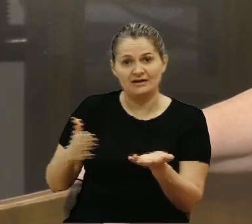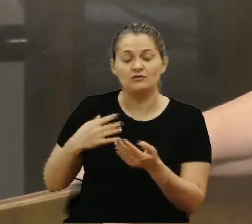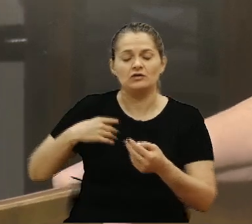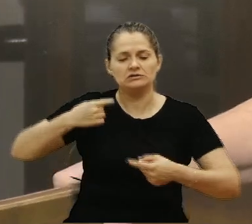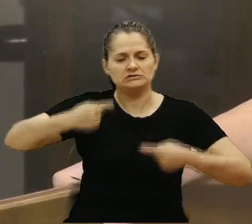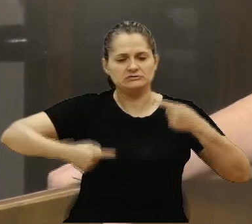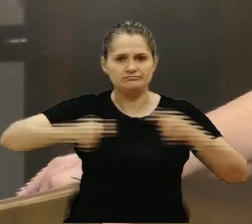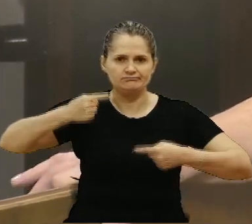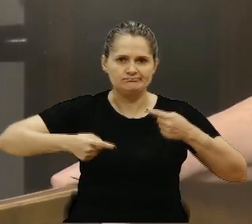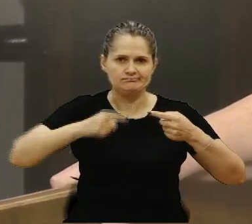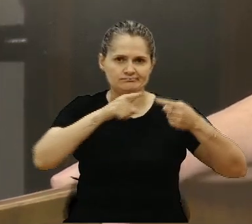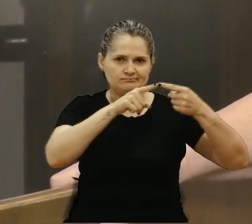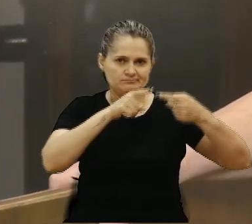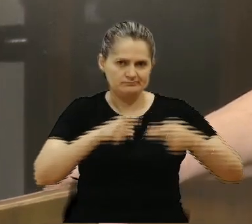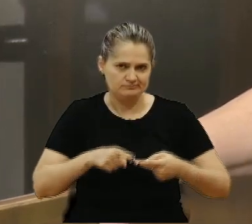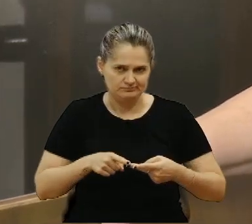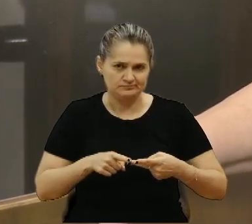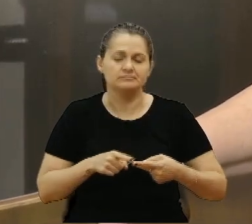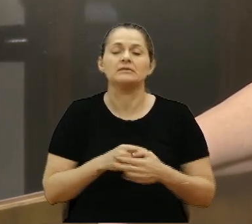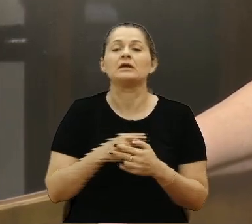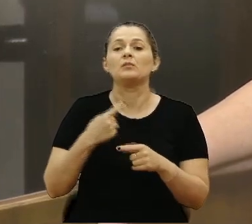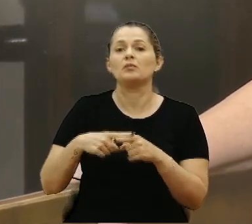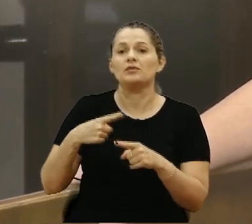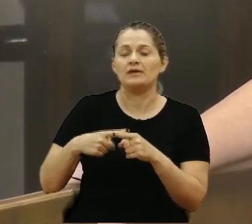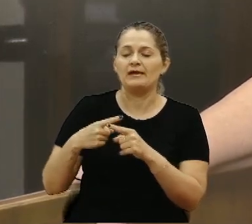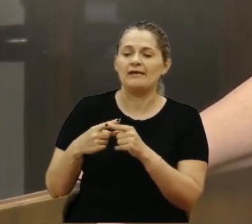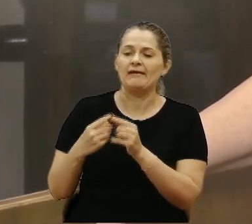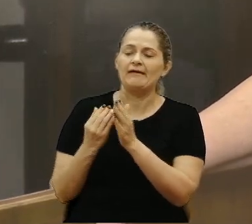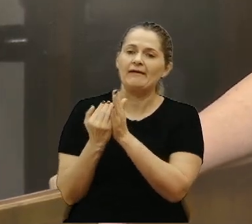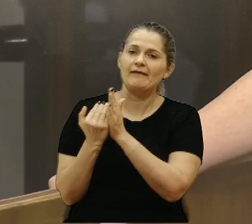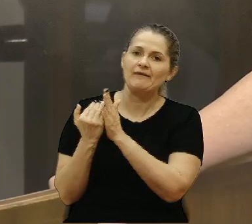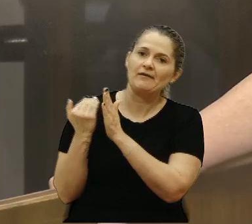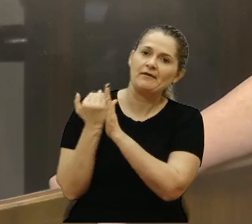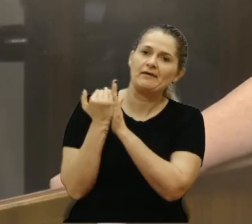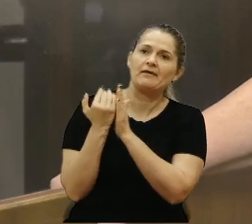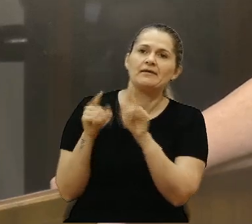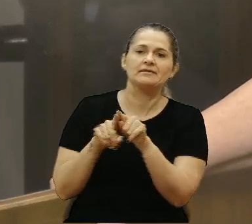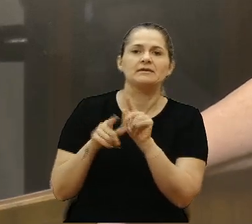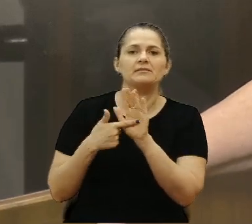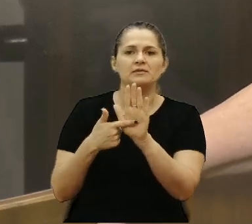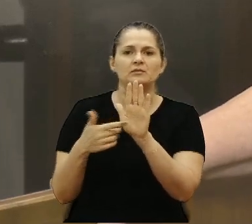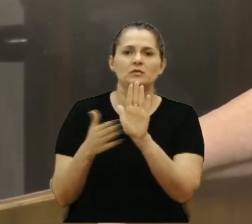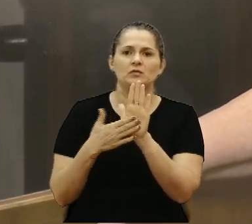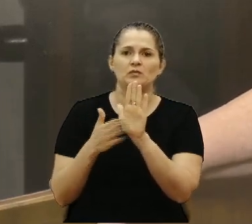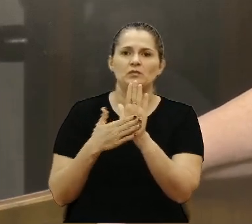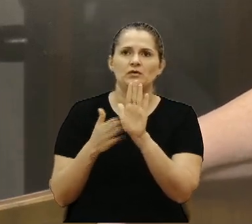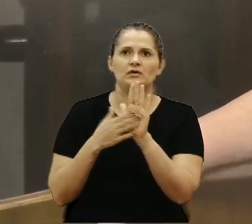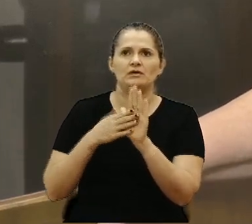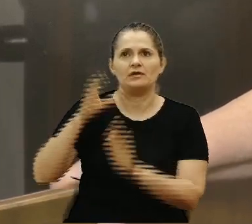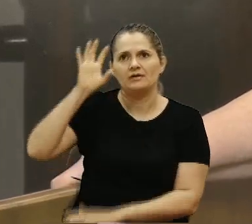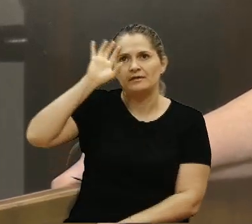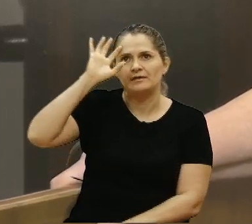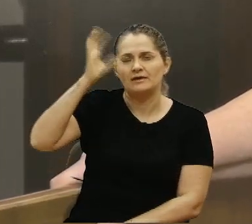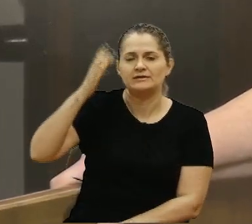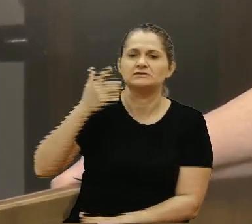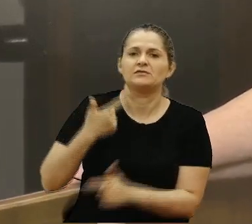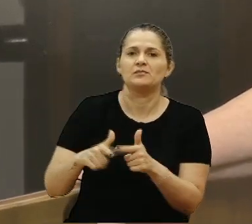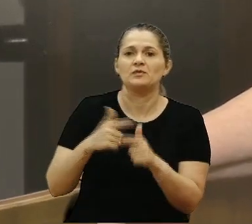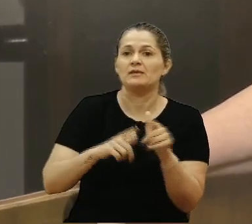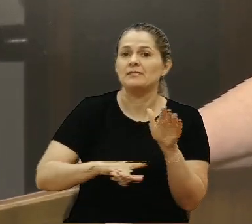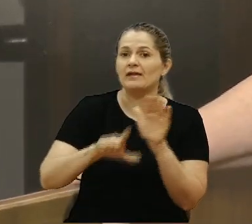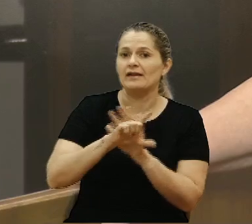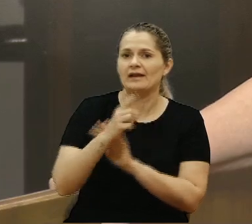No início, quando ele ofereceu esse reajuste, também apresentou a proposta de resolver as questões da